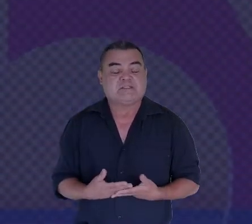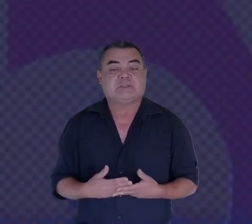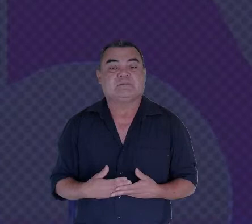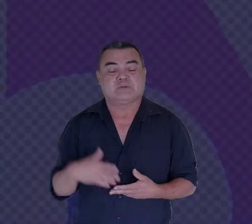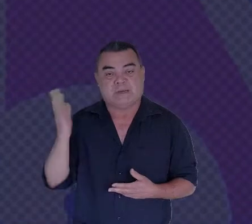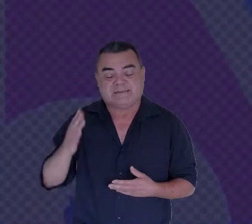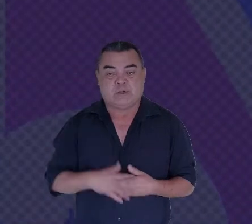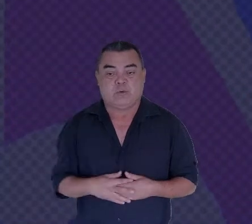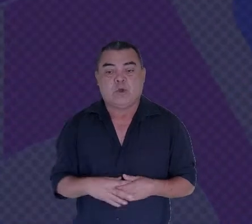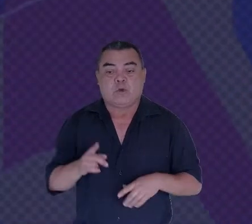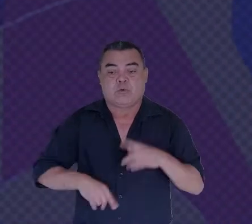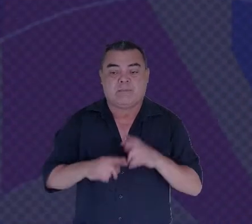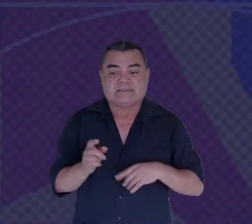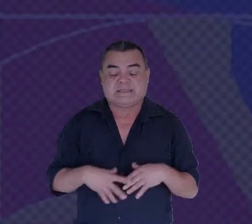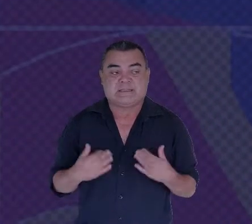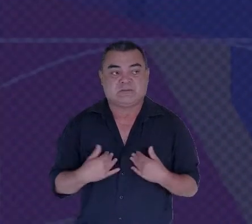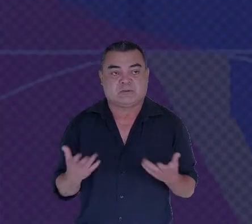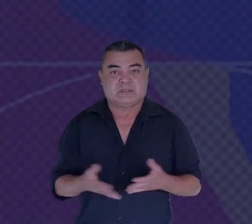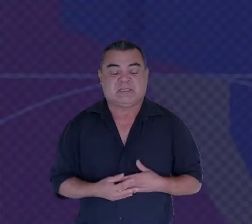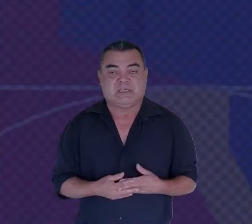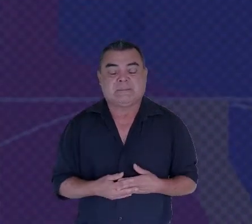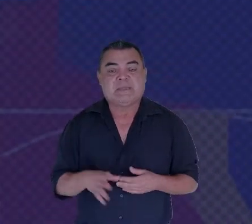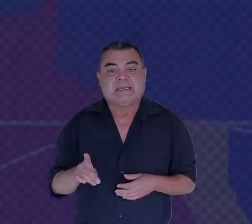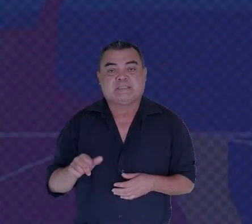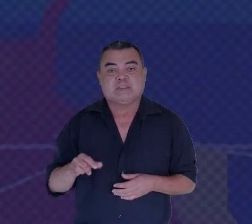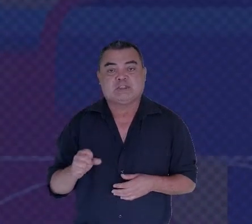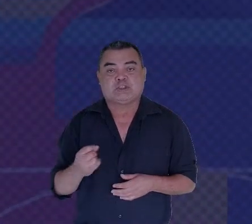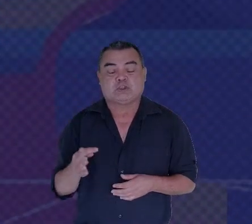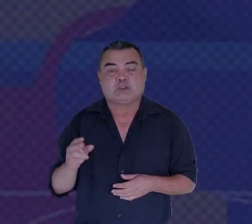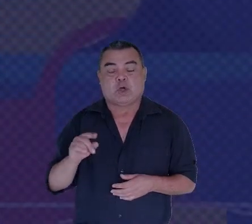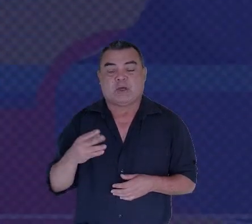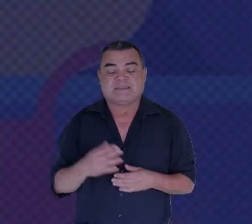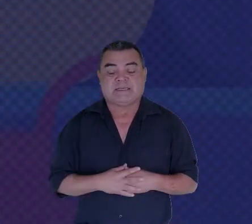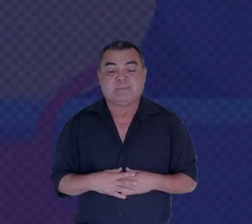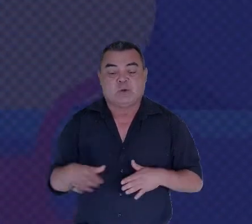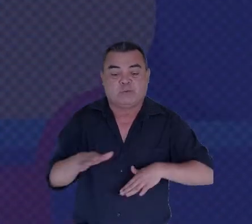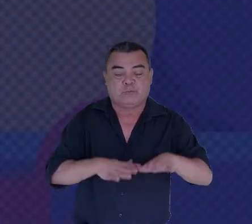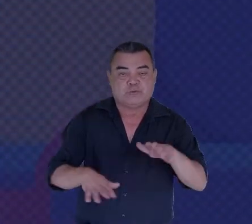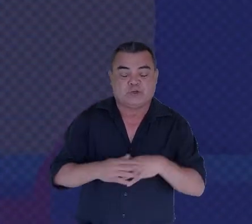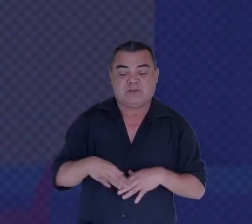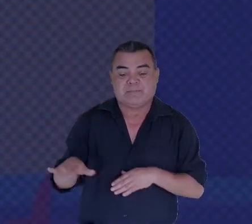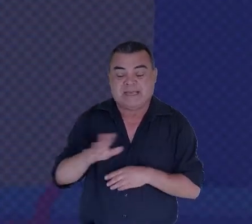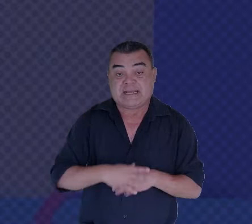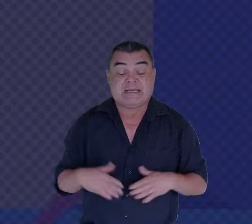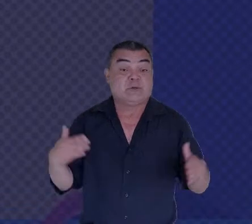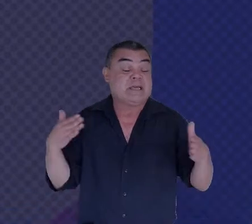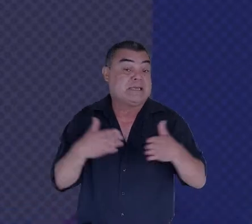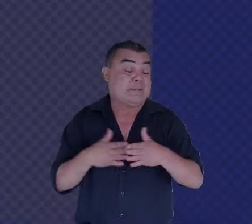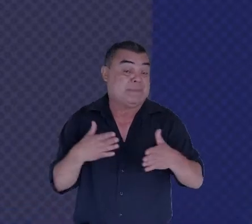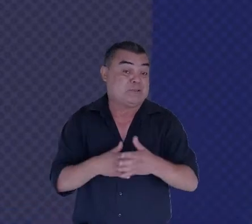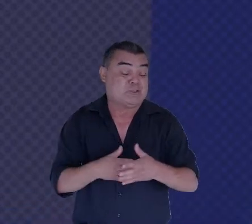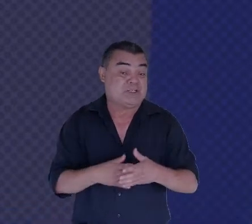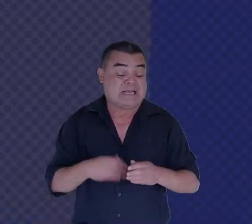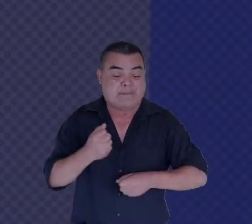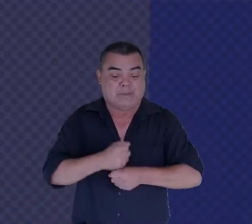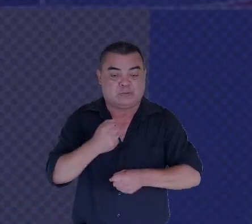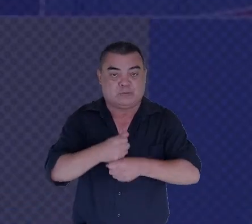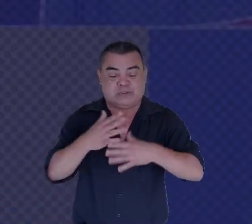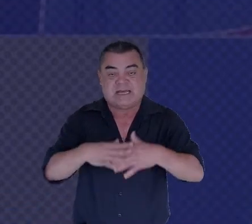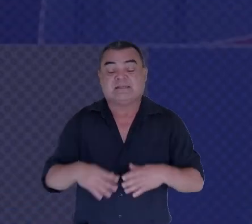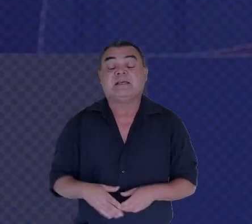como mecanismos que distorcem o funcionamento de mercados e produtos indicam a